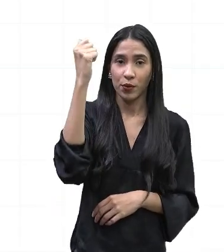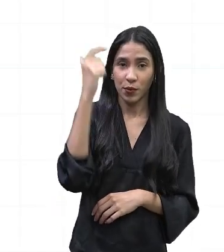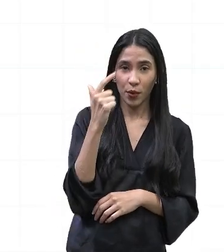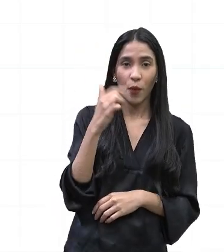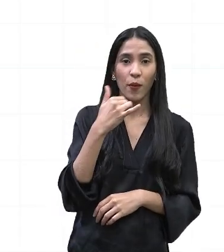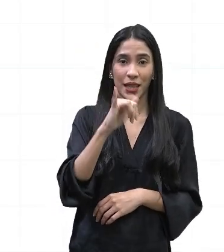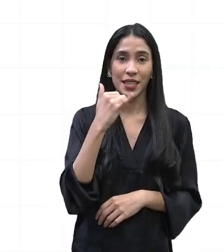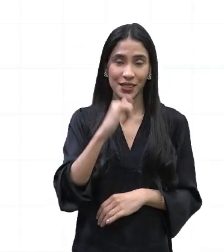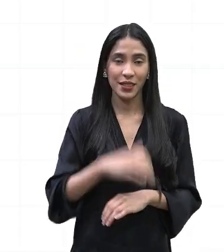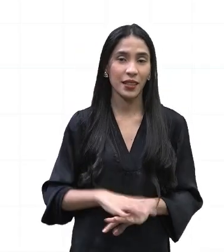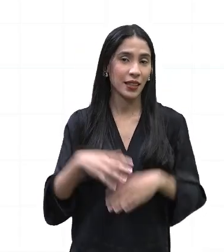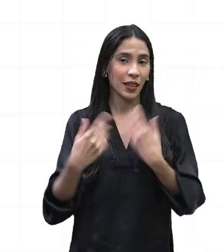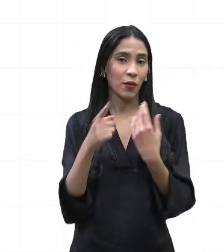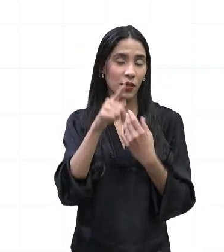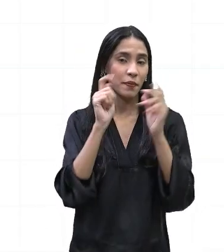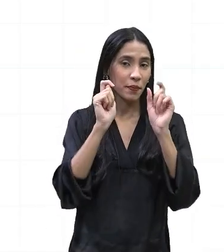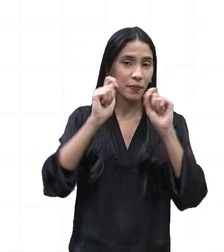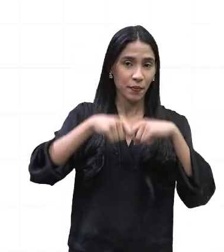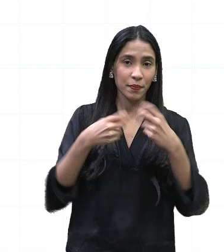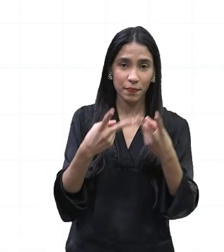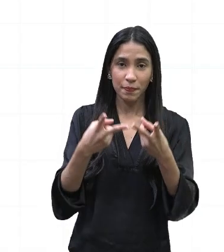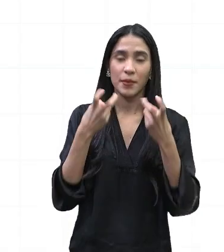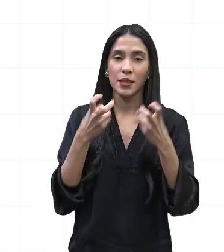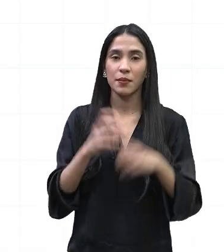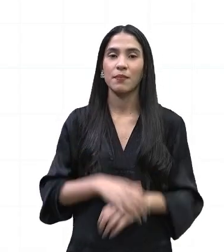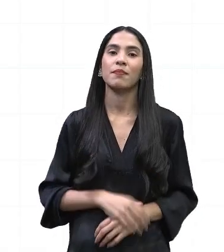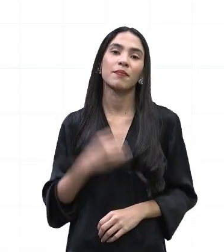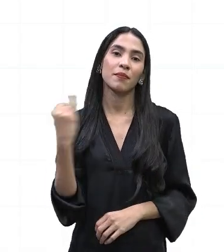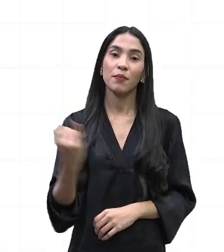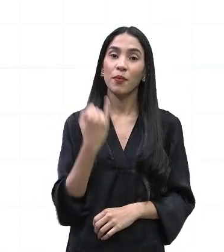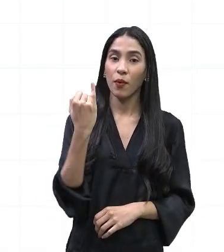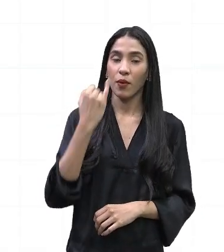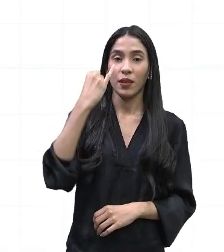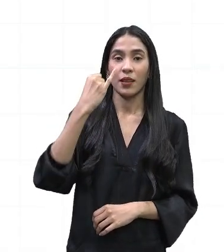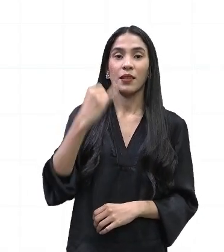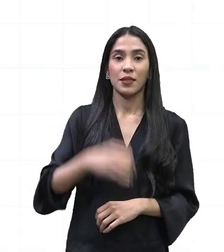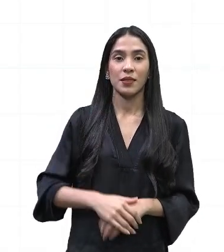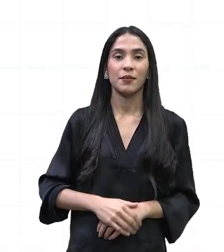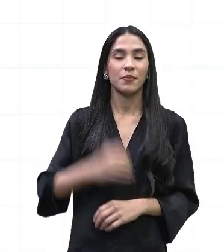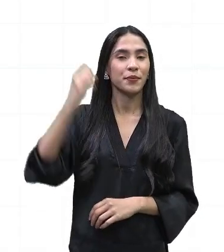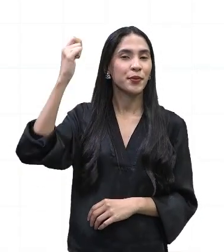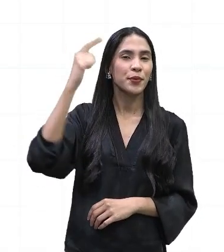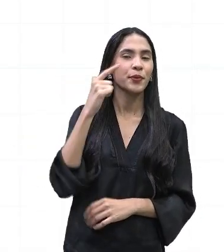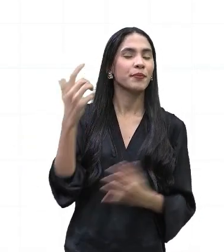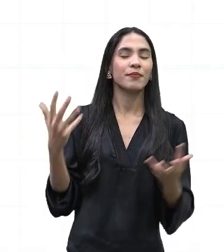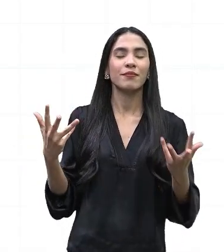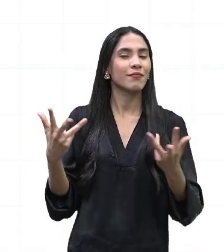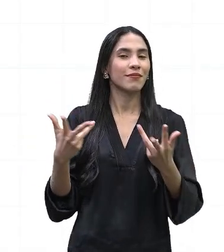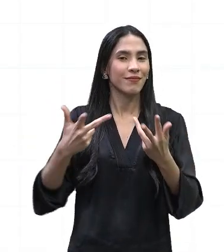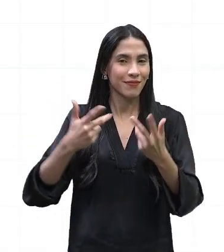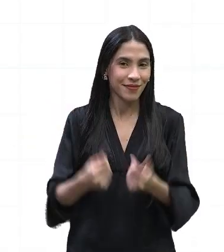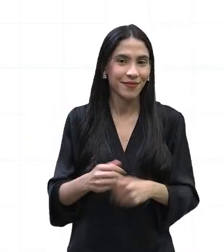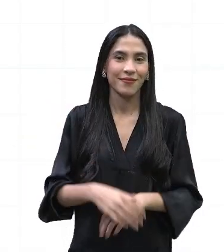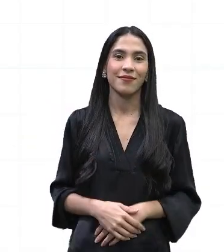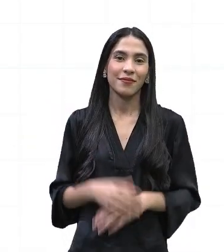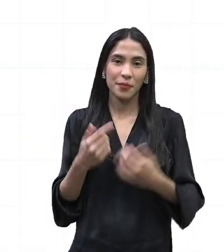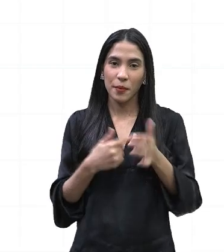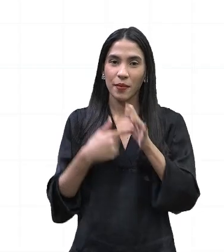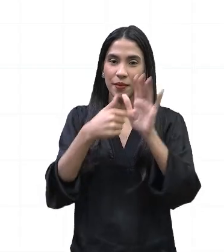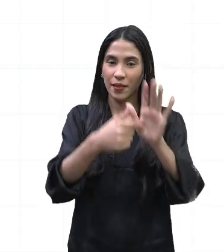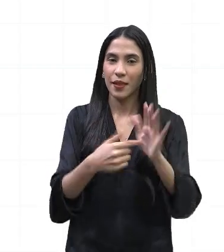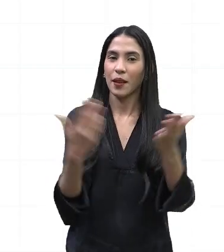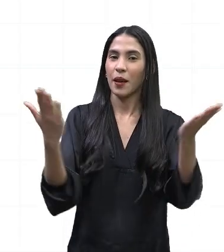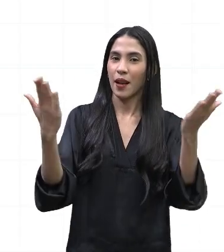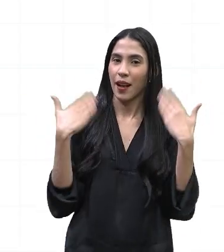tá? Então, para que vocês possam observar a importância desse astro tão maravilhoso e que nos traz todo